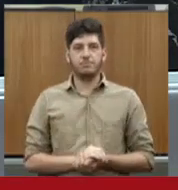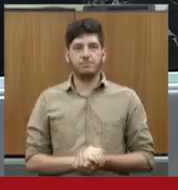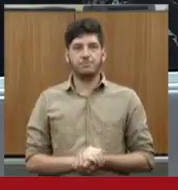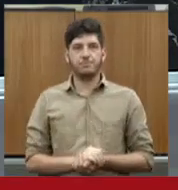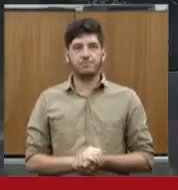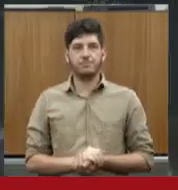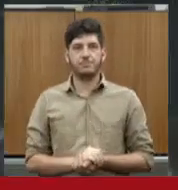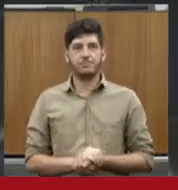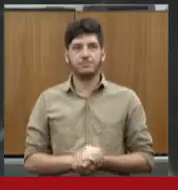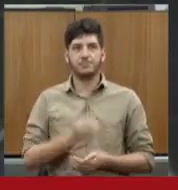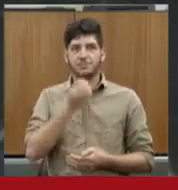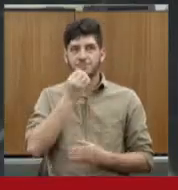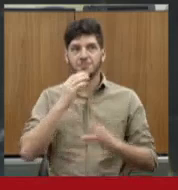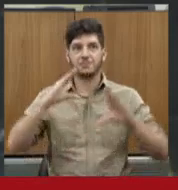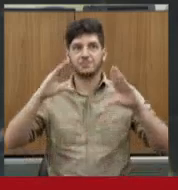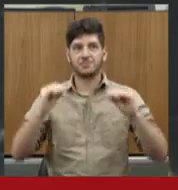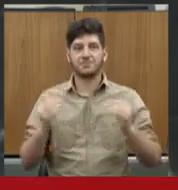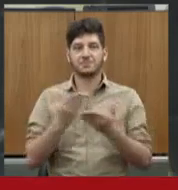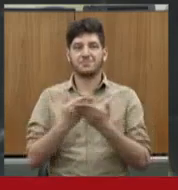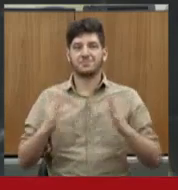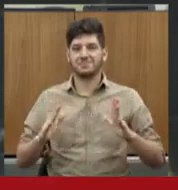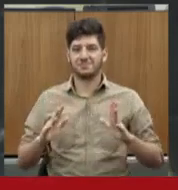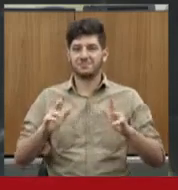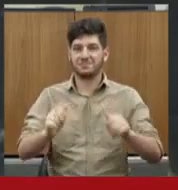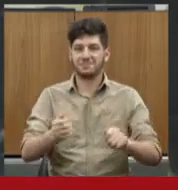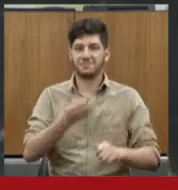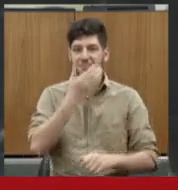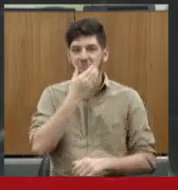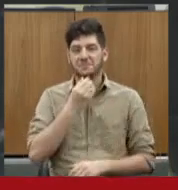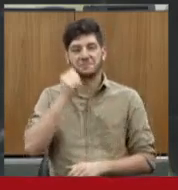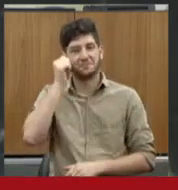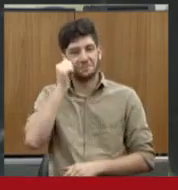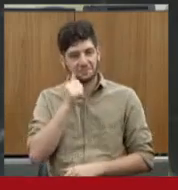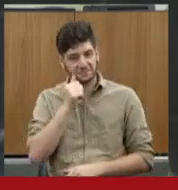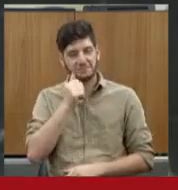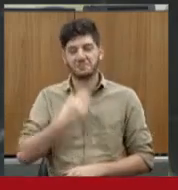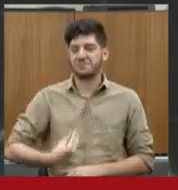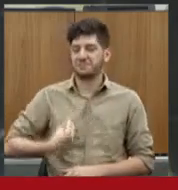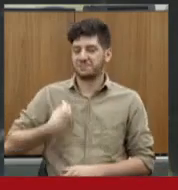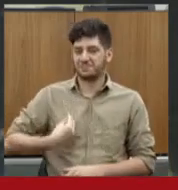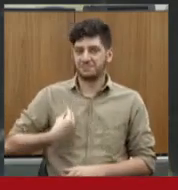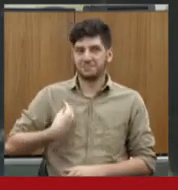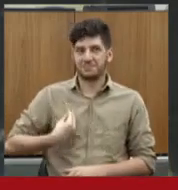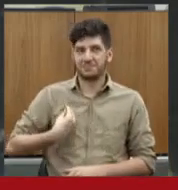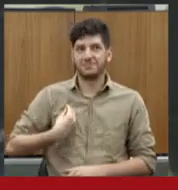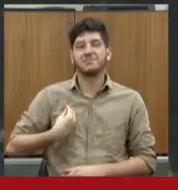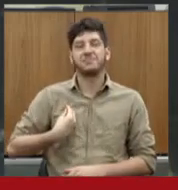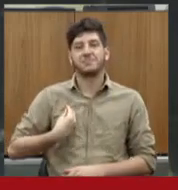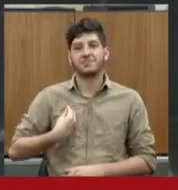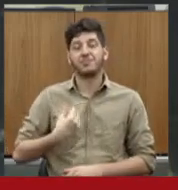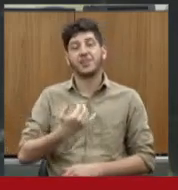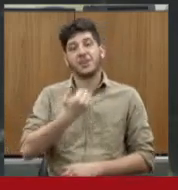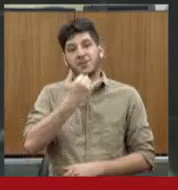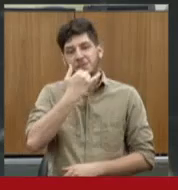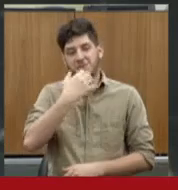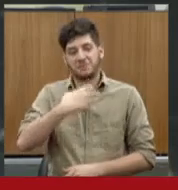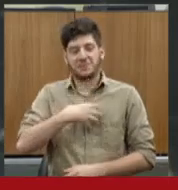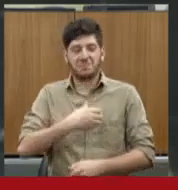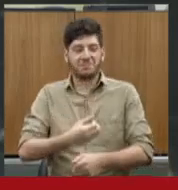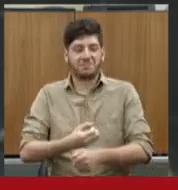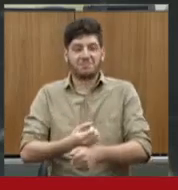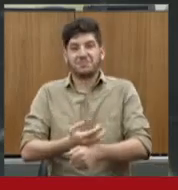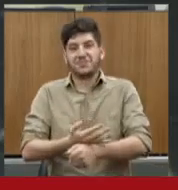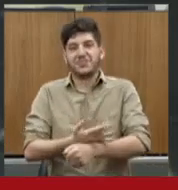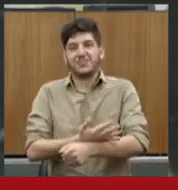Boa noite a todos, boa noite a todas. Peço desculpas pela emoção, porque aqui se